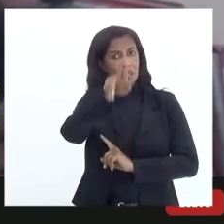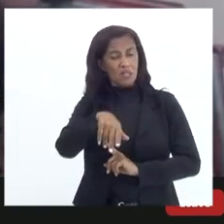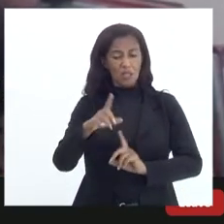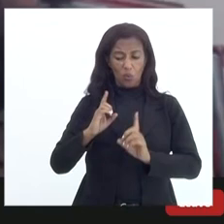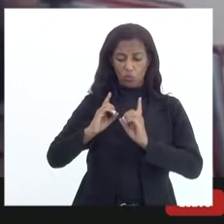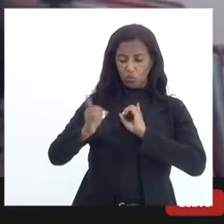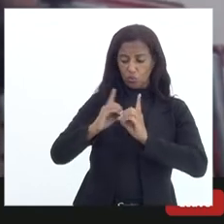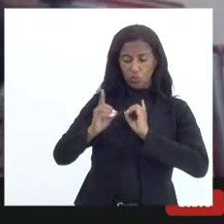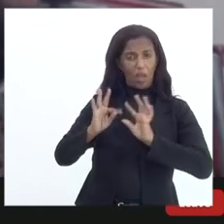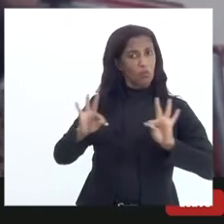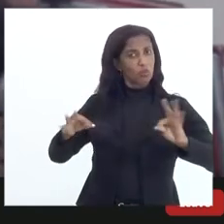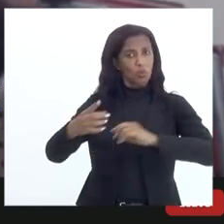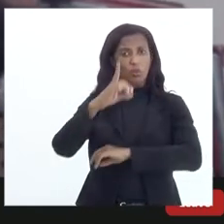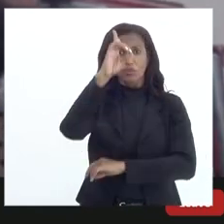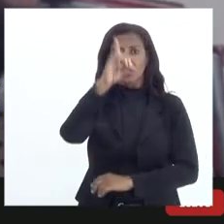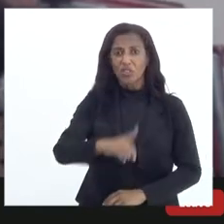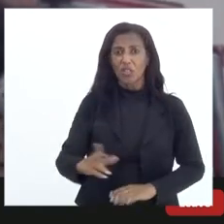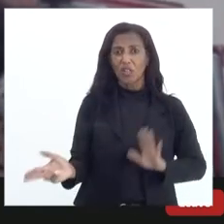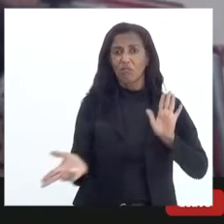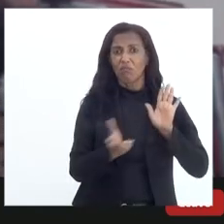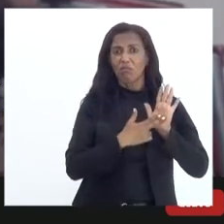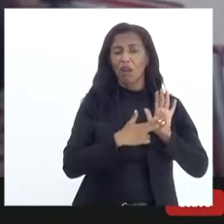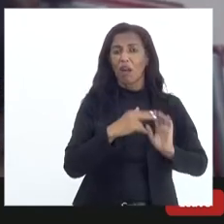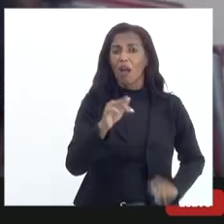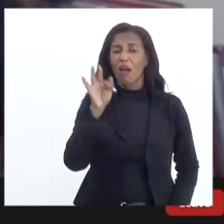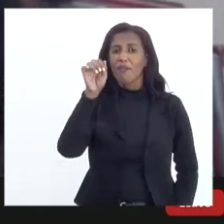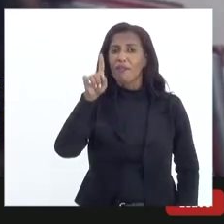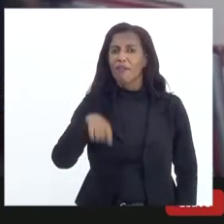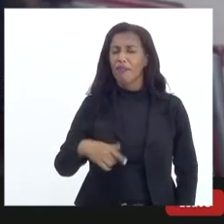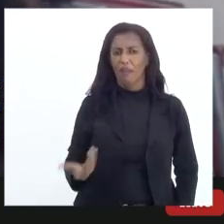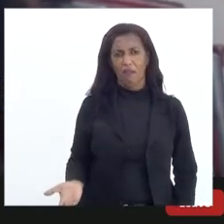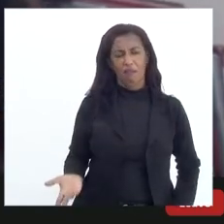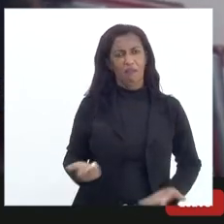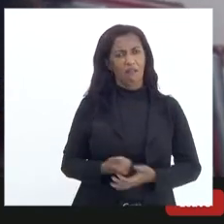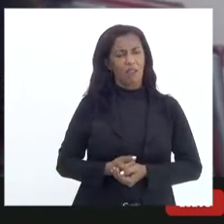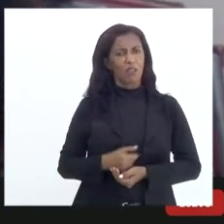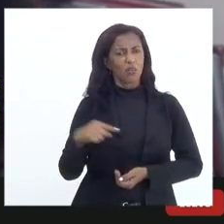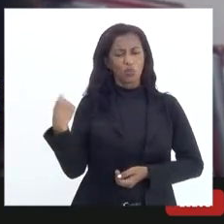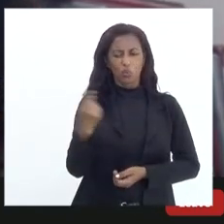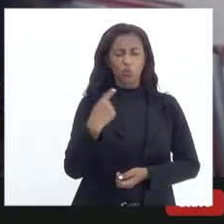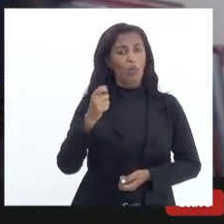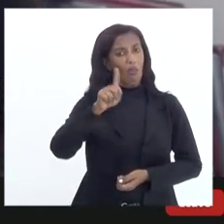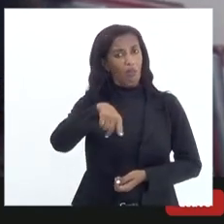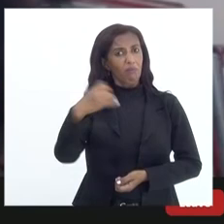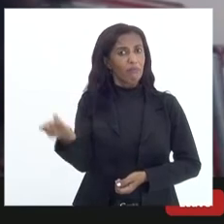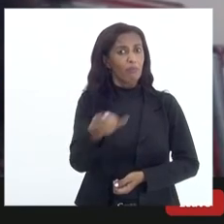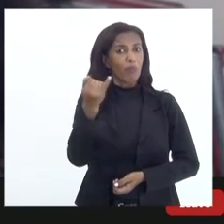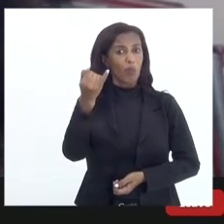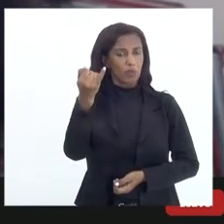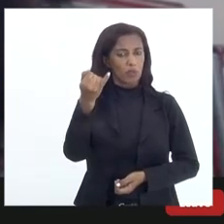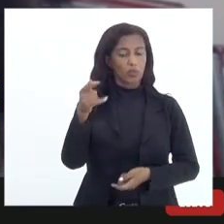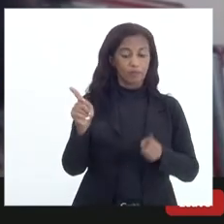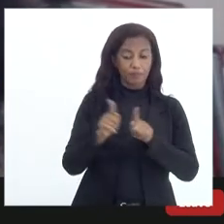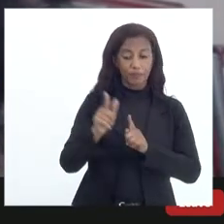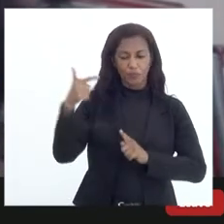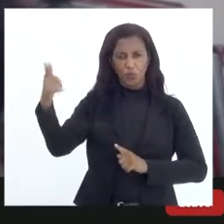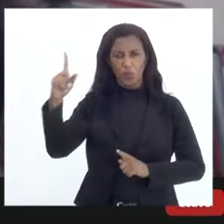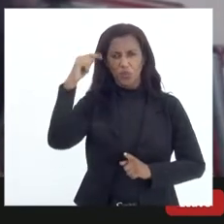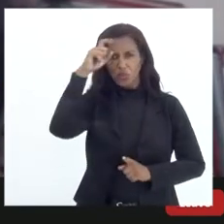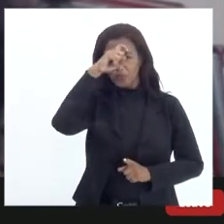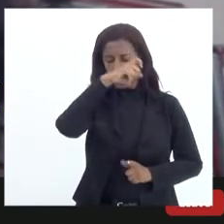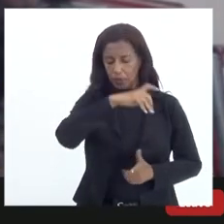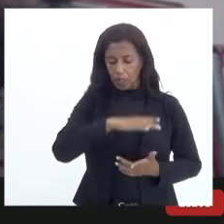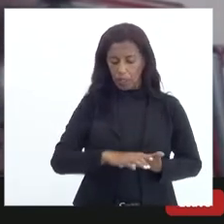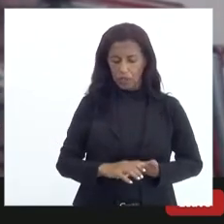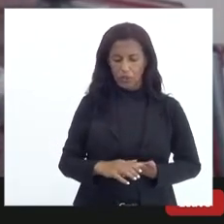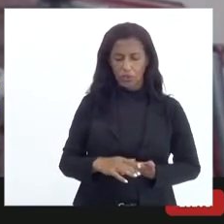espaço de professarem a sua fé. Eu acho que isso é sempre o importante. Uma outra dificuldade, acho que alguém aqui